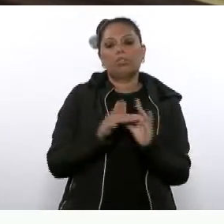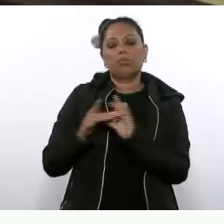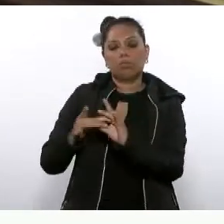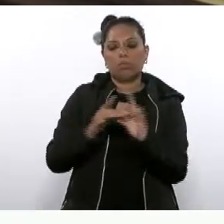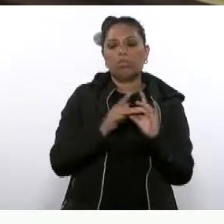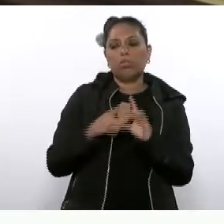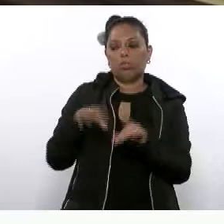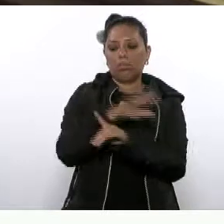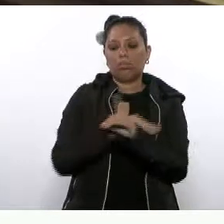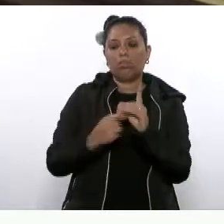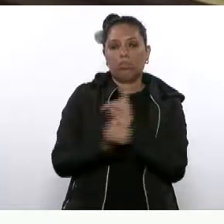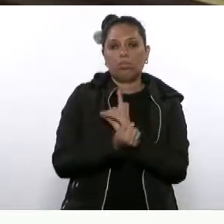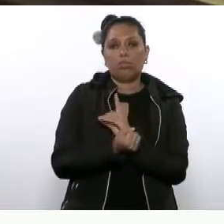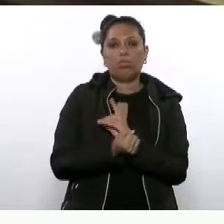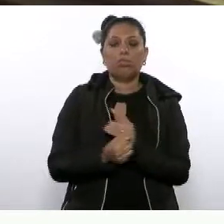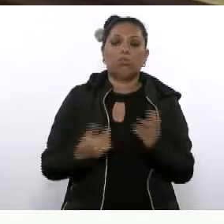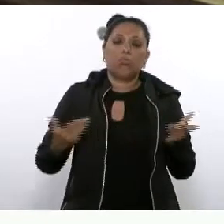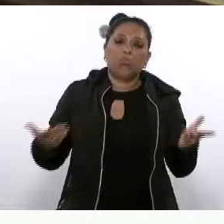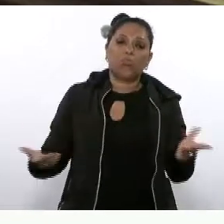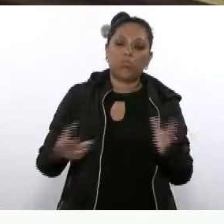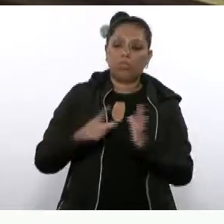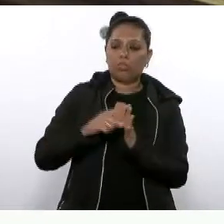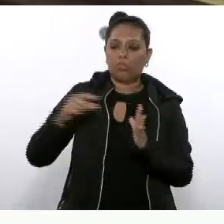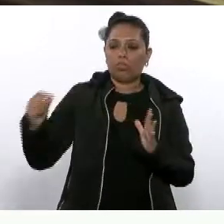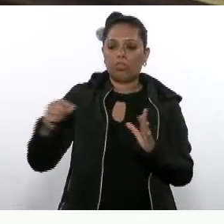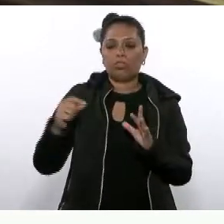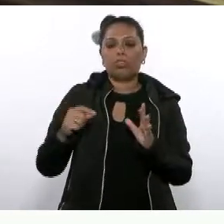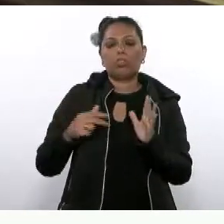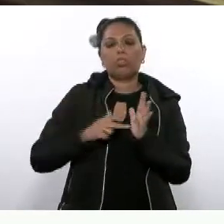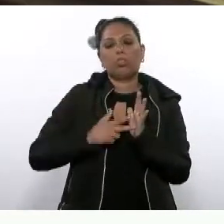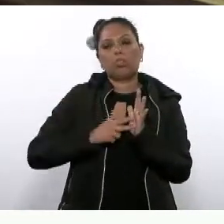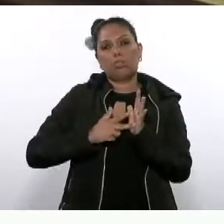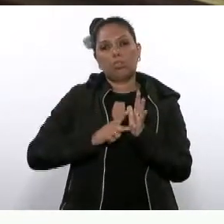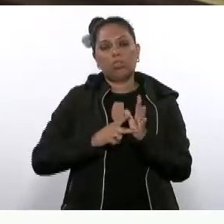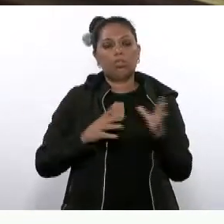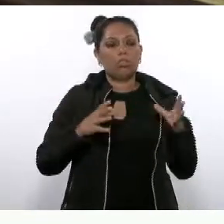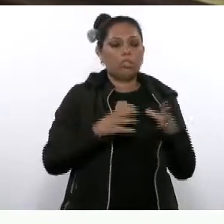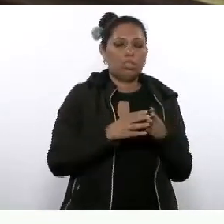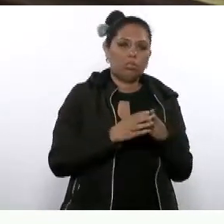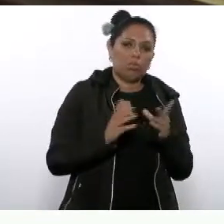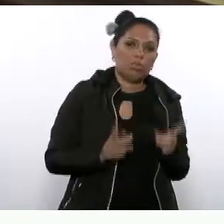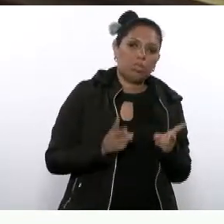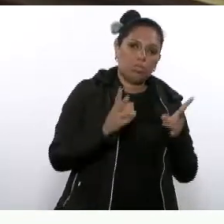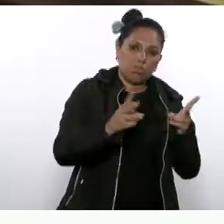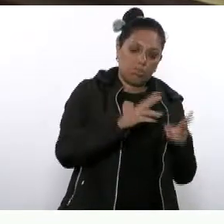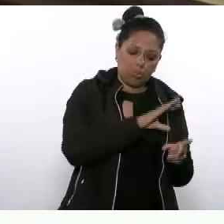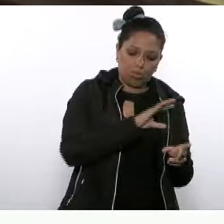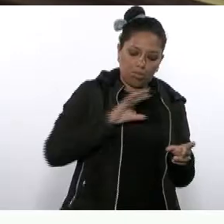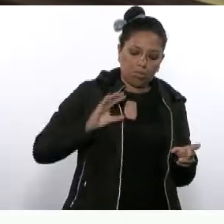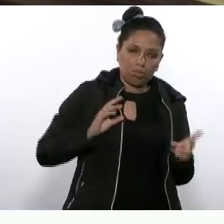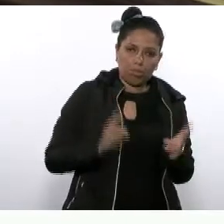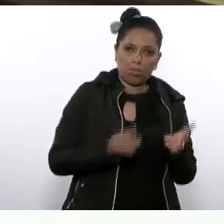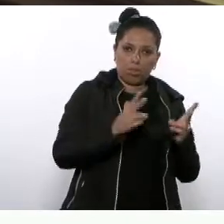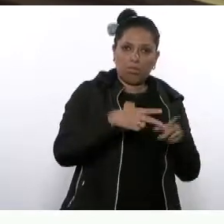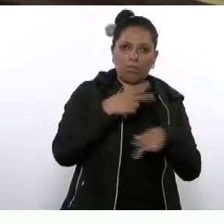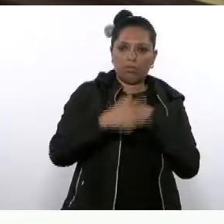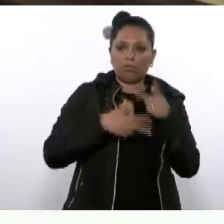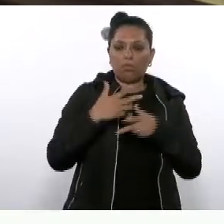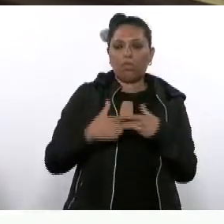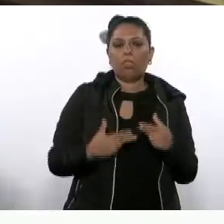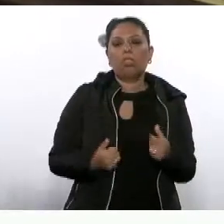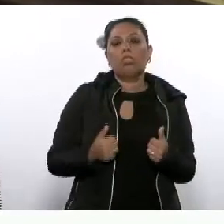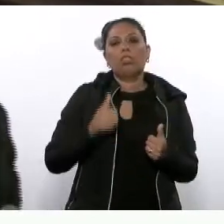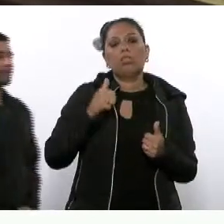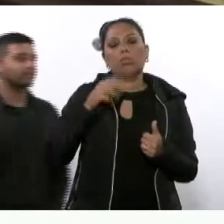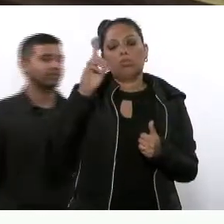civil, na sociedade civil destacando o movimento sindical e na comissão permanente destacando a Comissão de Direitos da